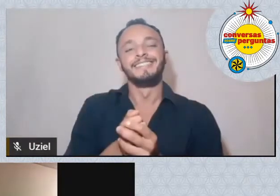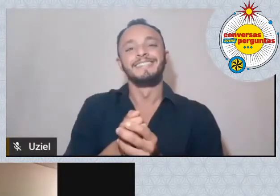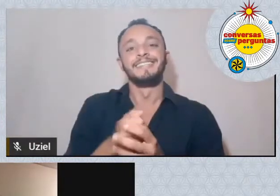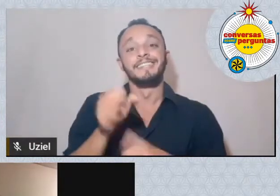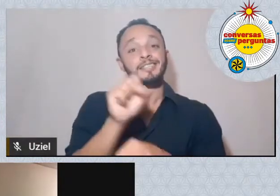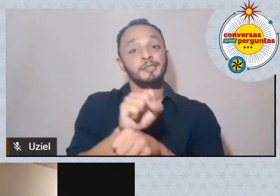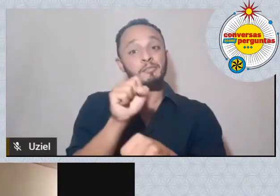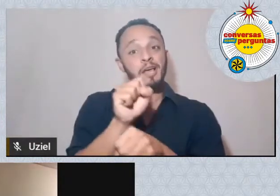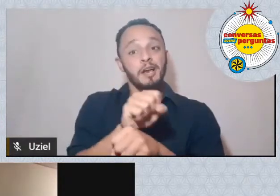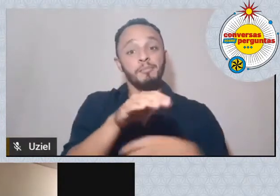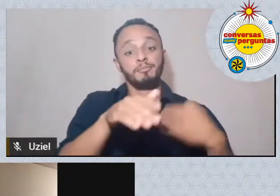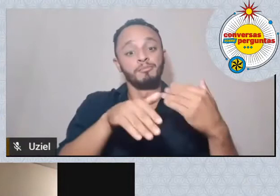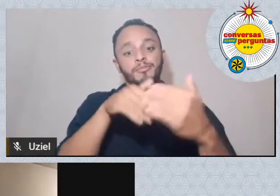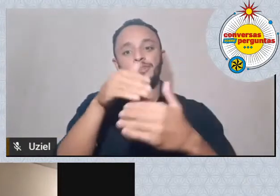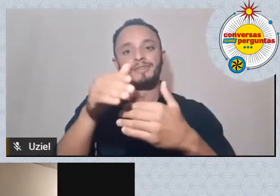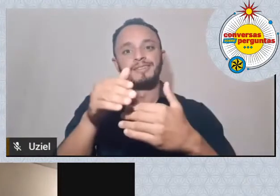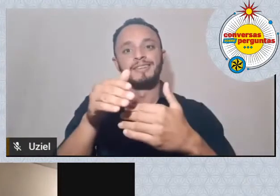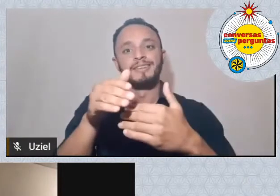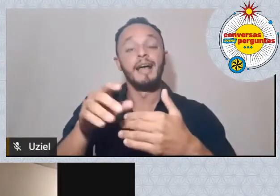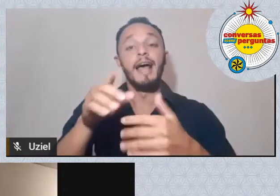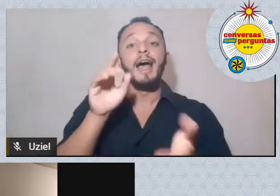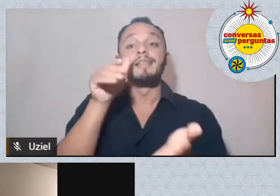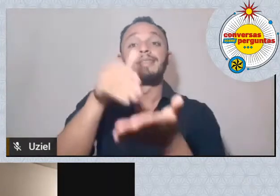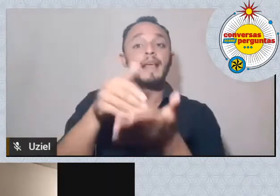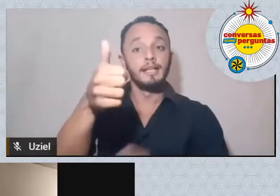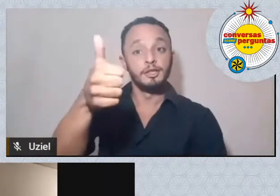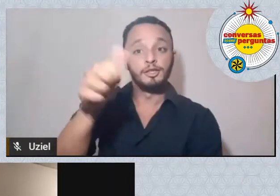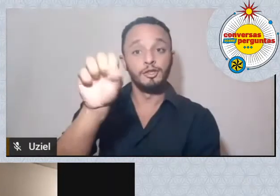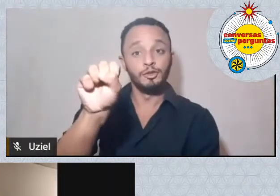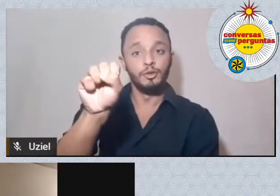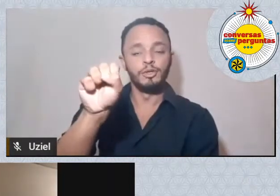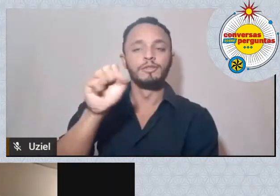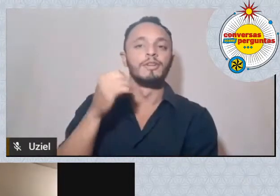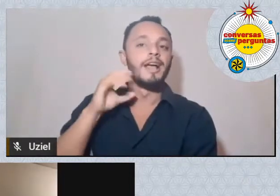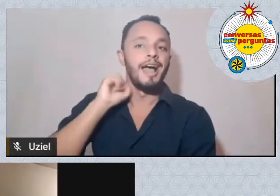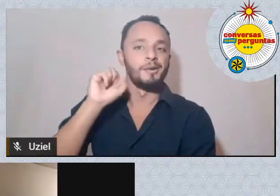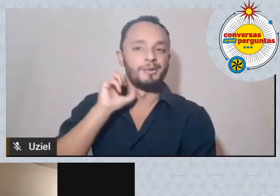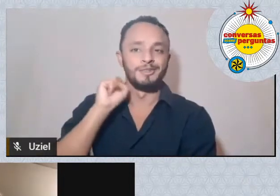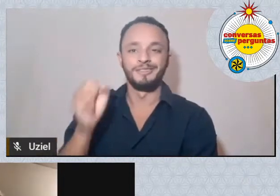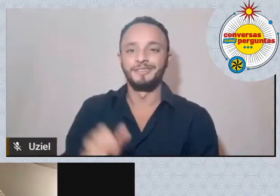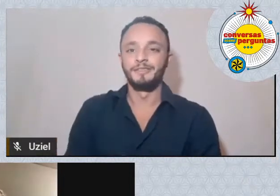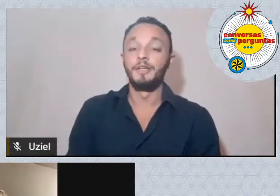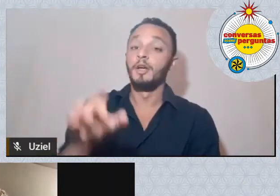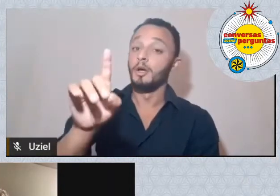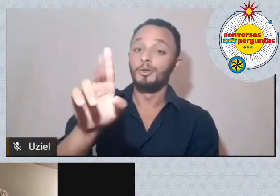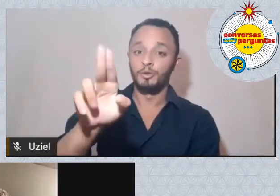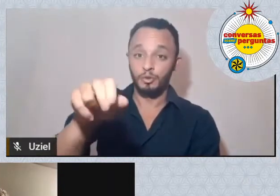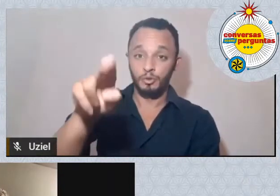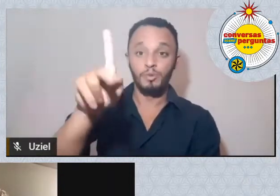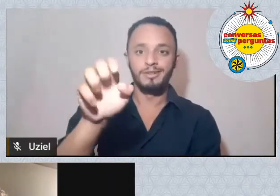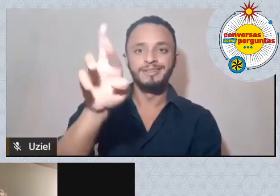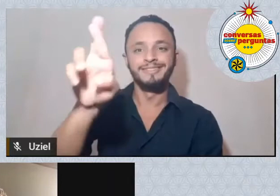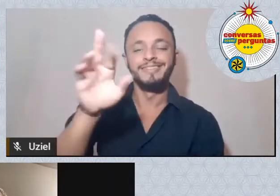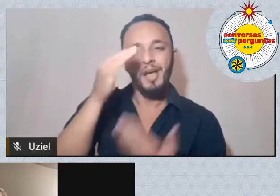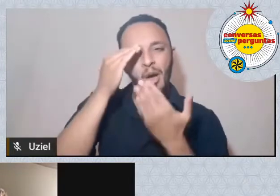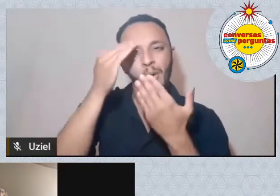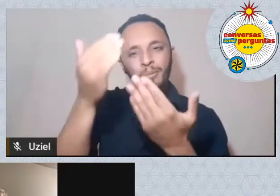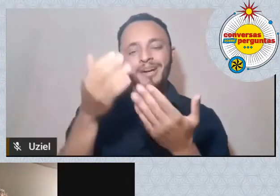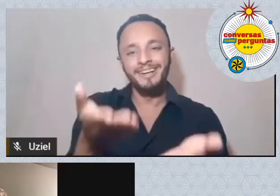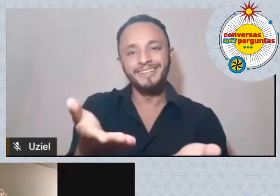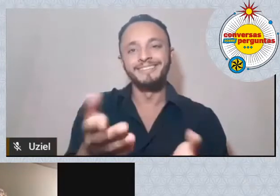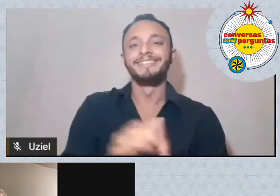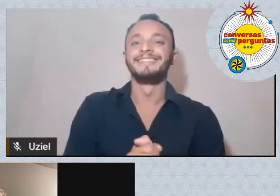vai até 18 de agosto. Dunker, mais uma vez, muito obrigada por essa conversa. Obrigada a todos vocês